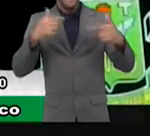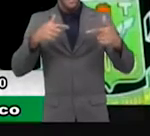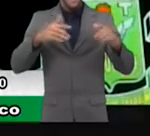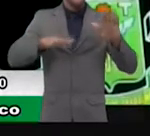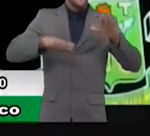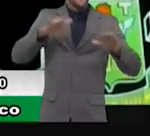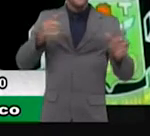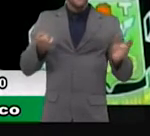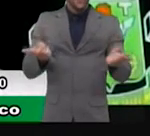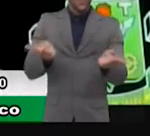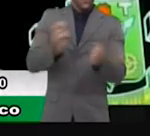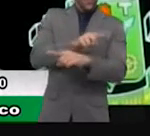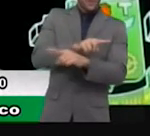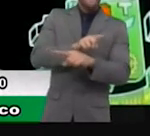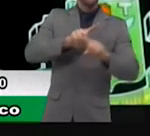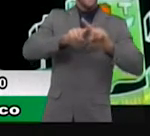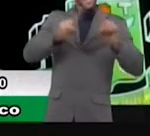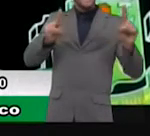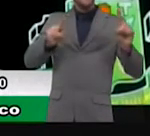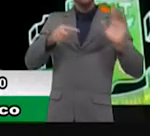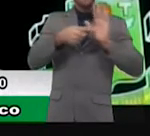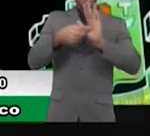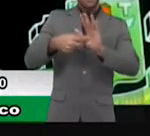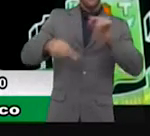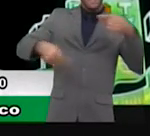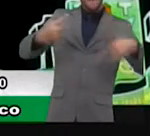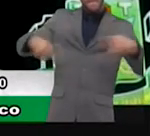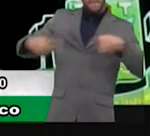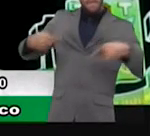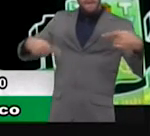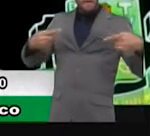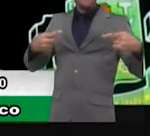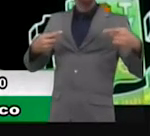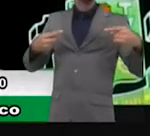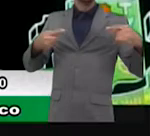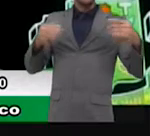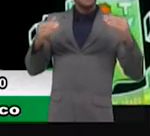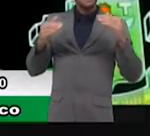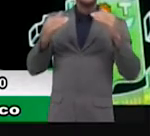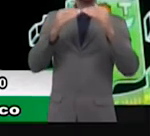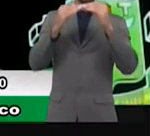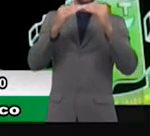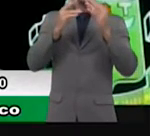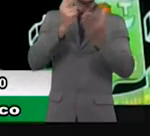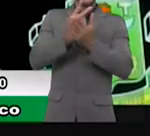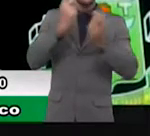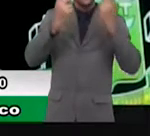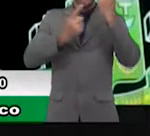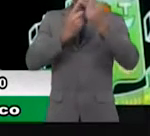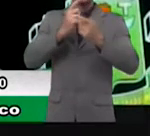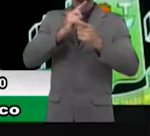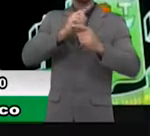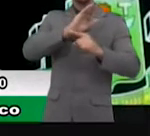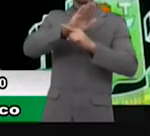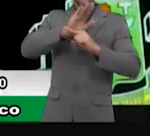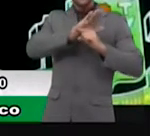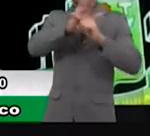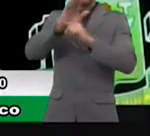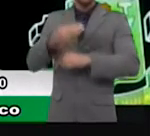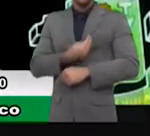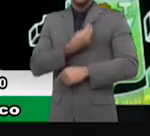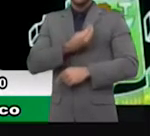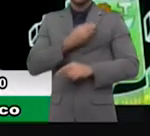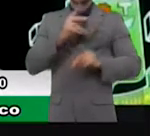mas sempre foi um debate coerente, sempre foi um debate em luta de melhorar e transformar a vida das pessoas. Então, deixar